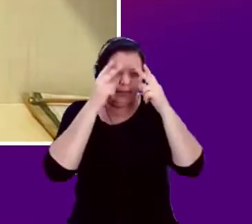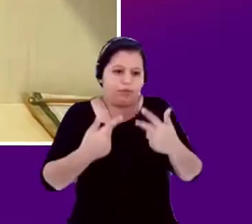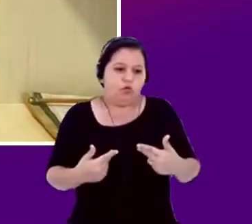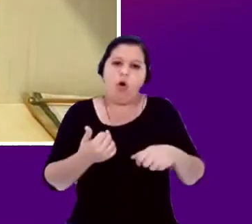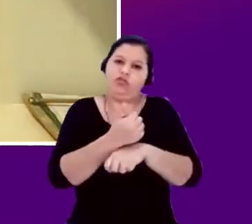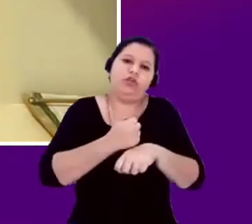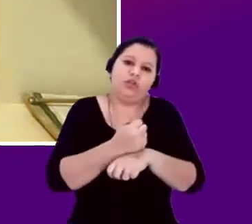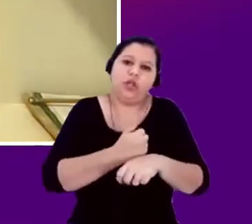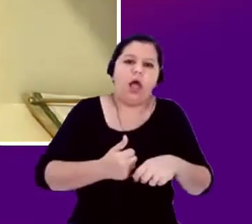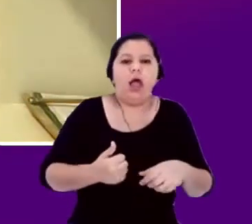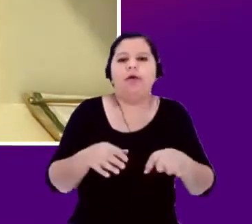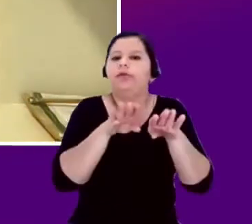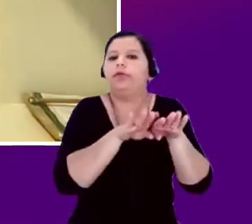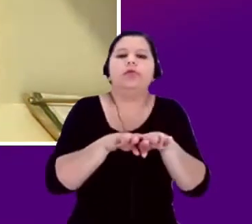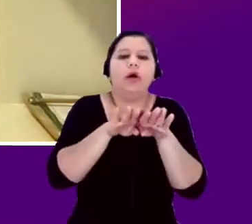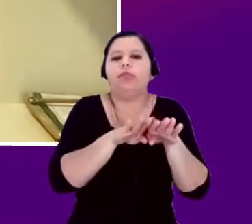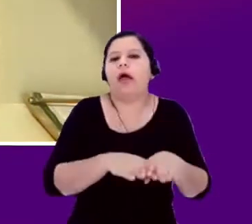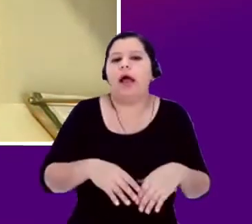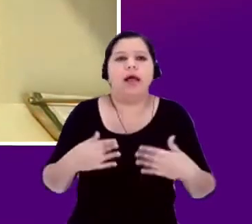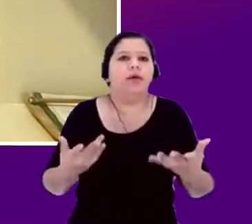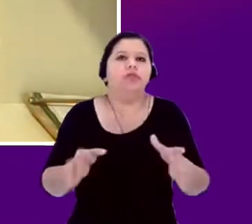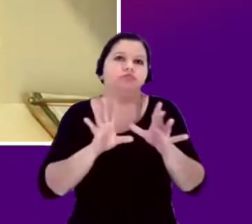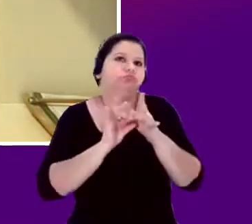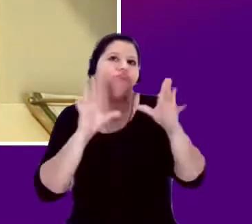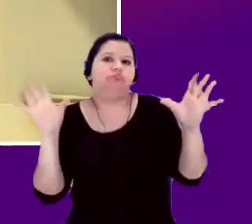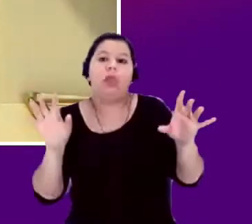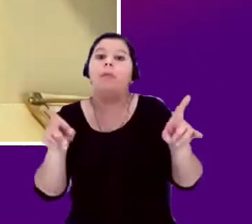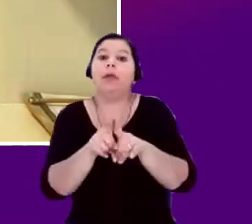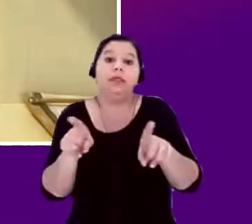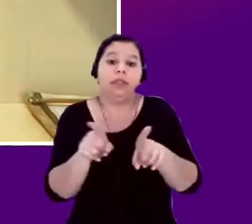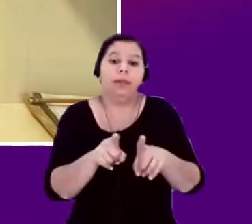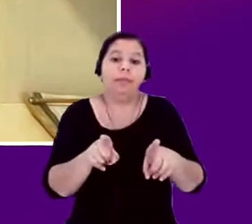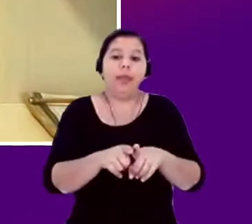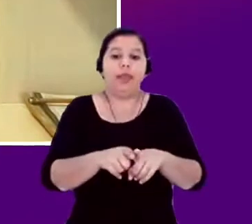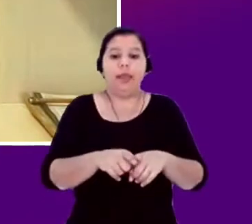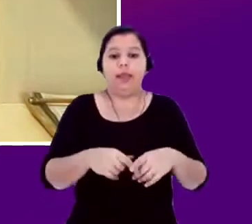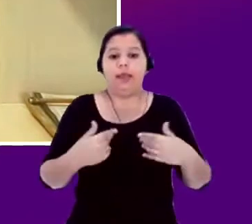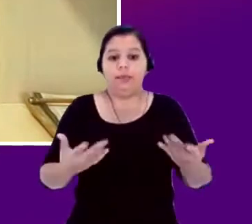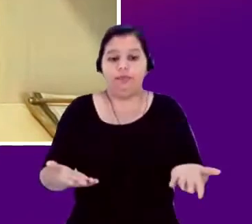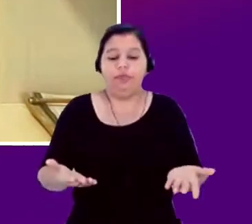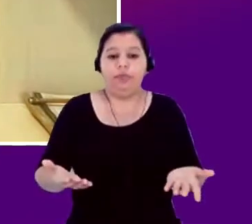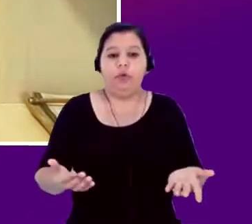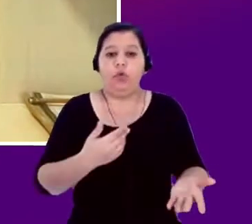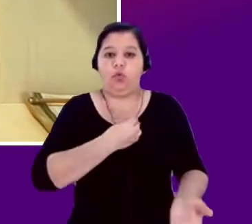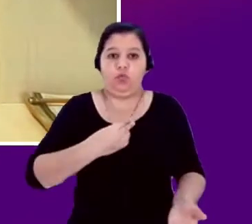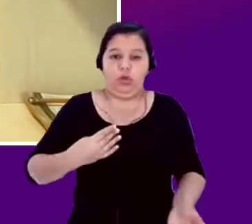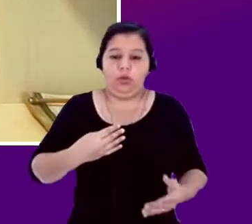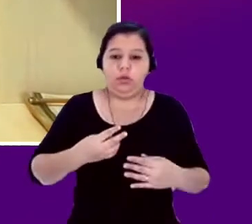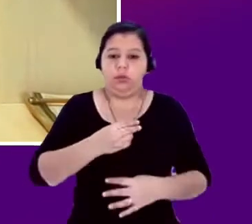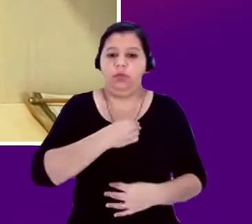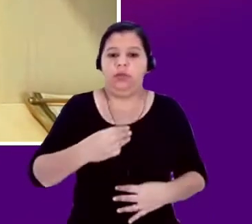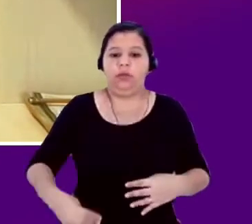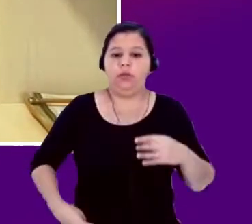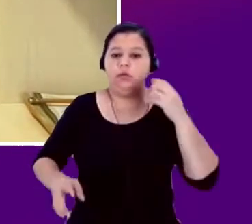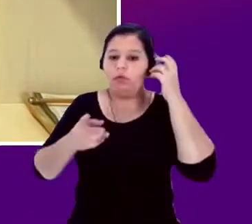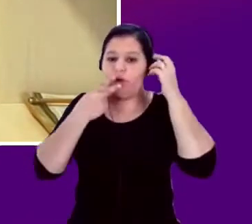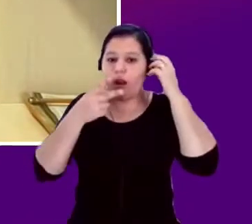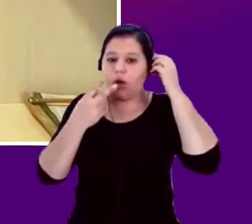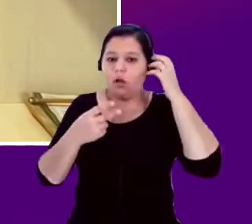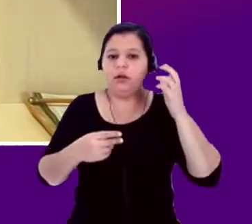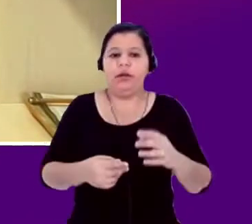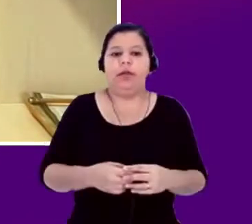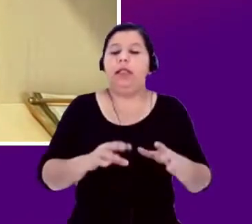humana, igualdade, isonomia, mas também compaginando, como bem mencionou o ministro Cueva, os princípios constitucionais da livre iniciativa, da